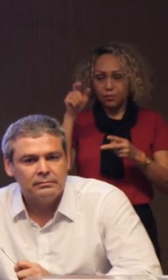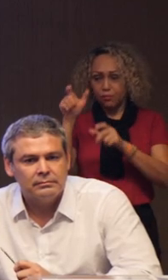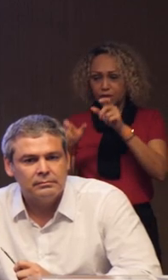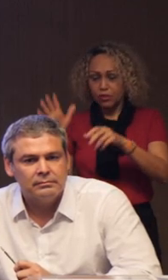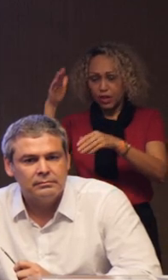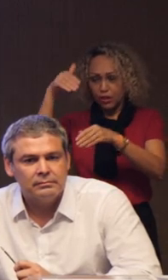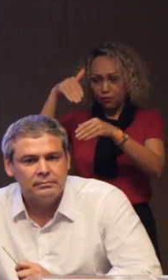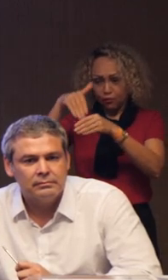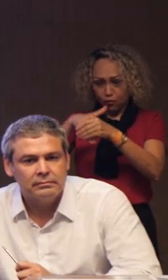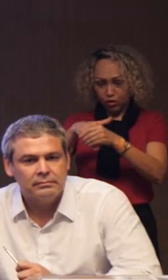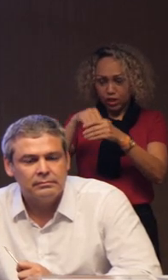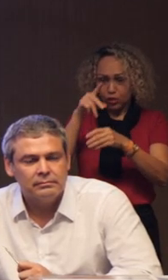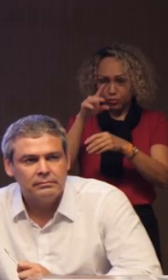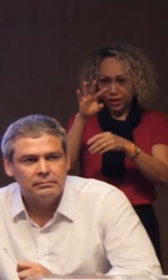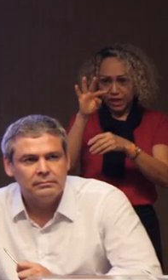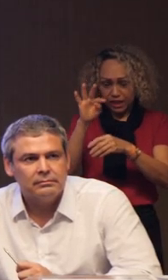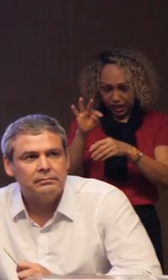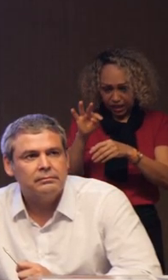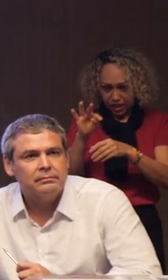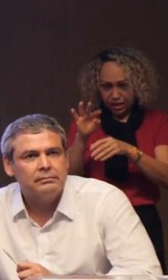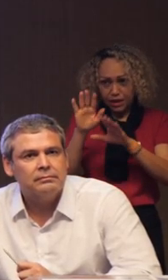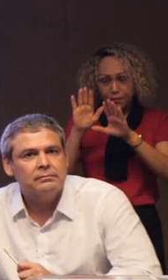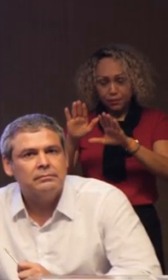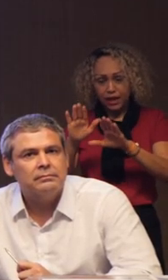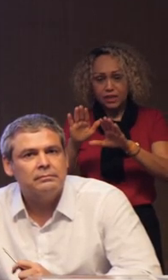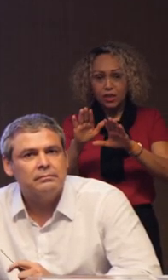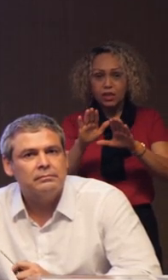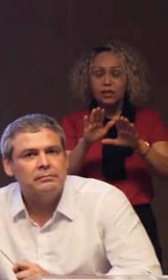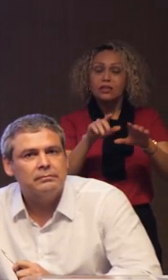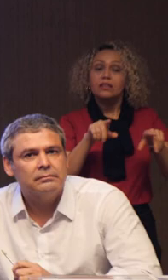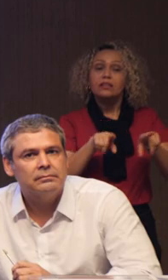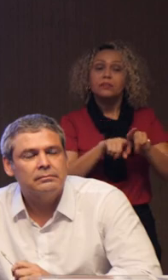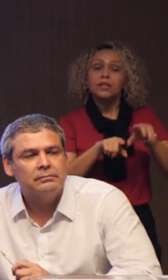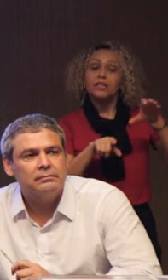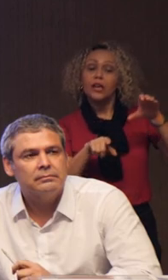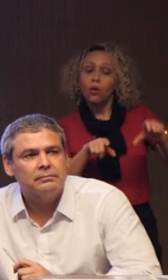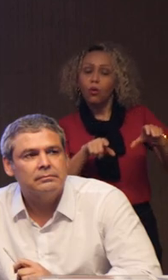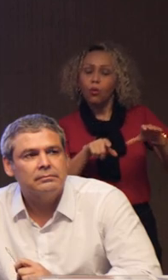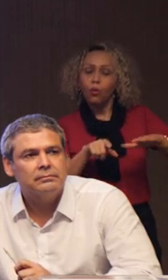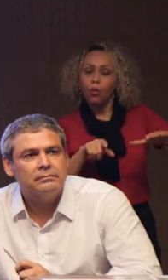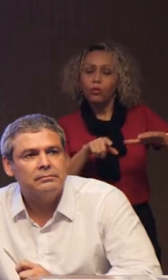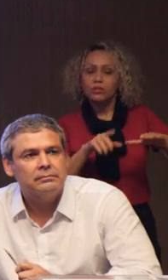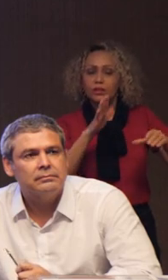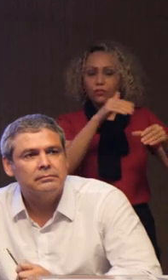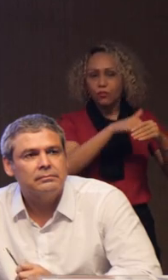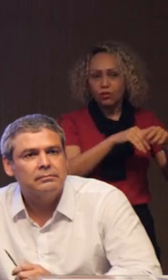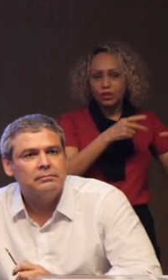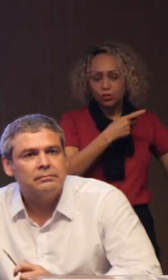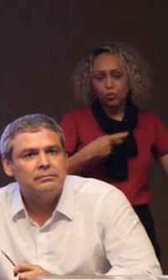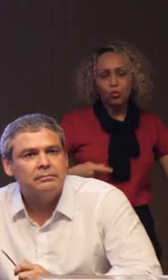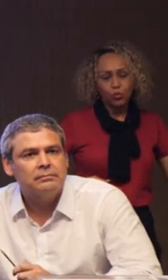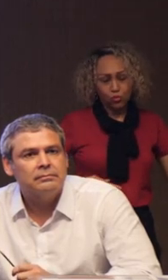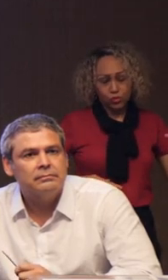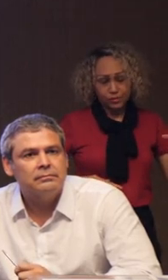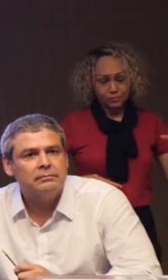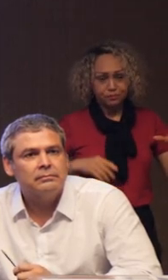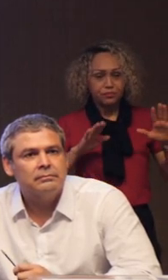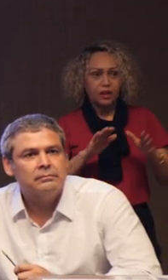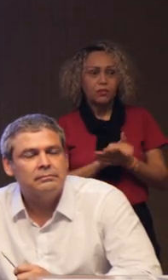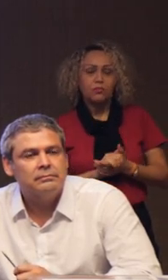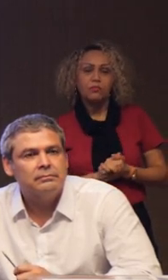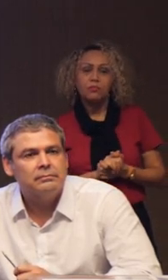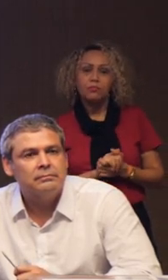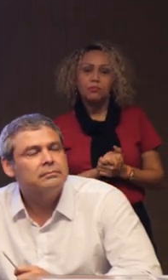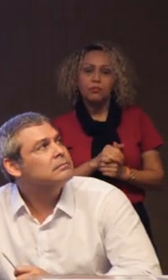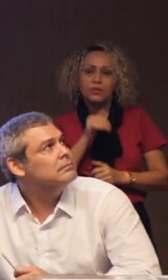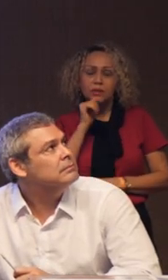nenhum deputado estadual eleito pelo Partido dos Trabalhadores, mas ao mesmo tempo tem no estado do Maranhão, com o Lula disparado lá em cima